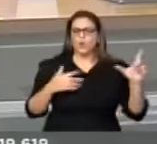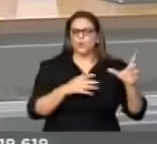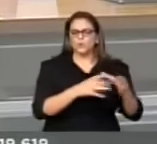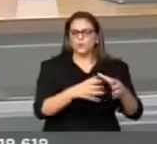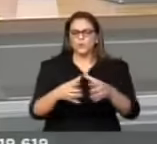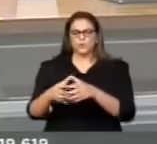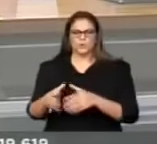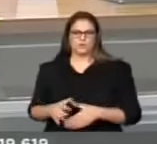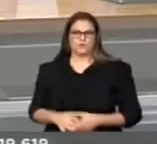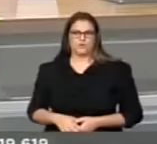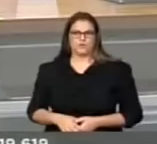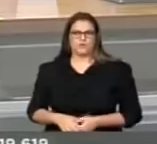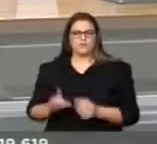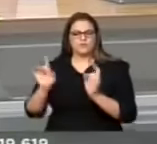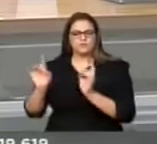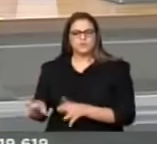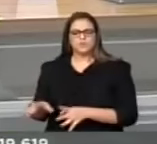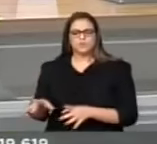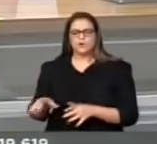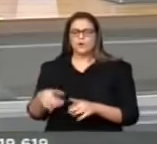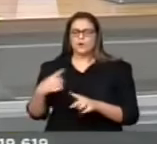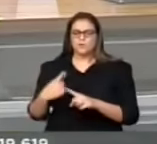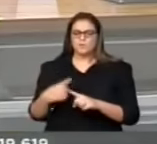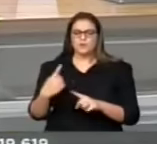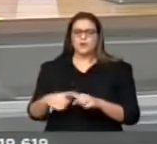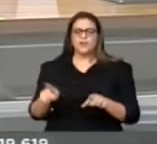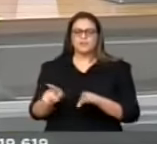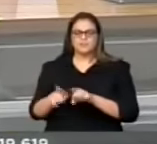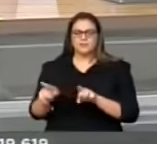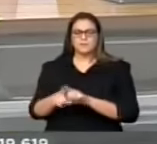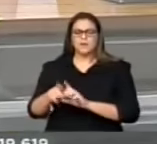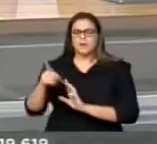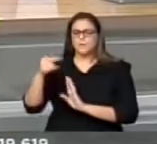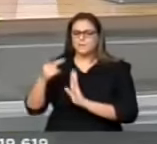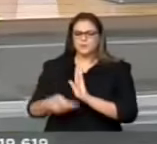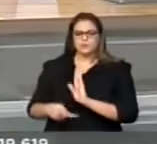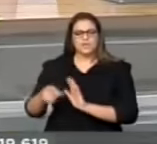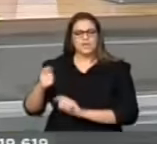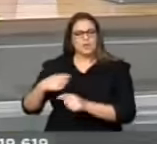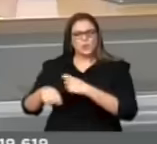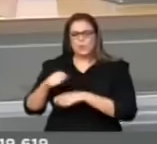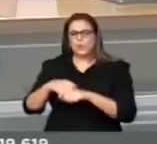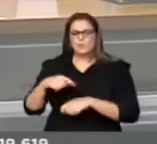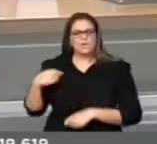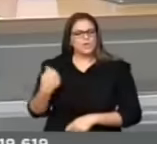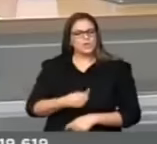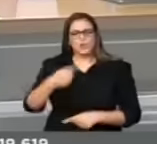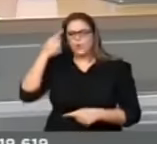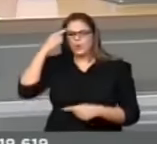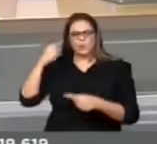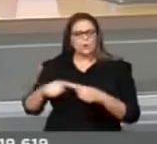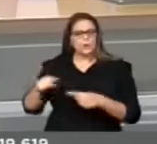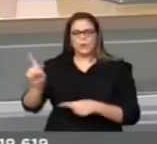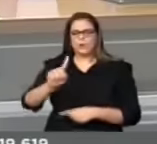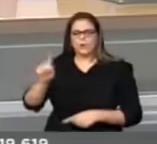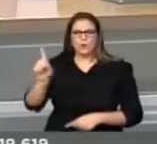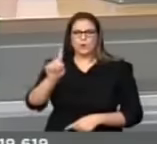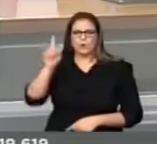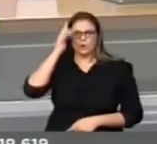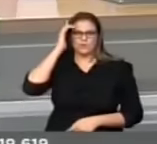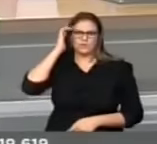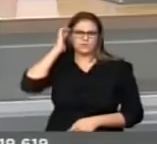não foi só por isso. Foi por causa também do projeto econômico, que nós não concordamos.